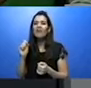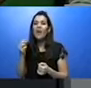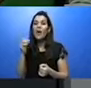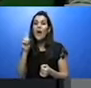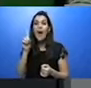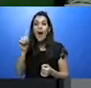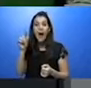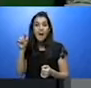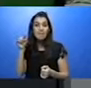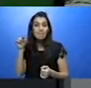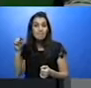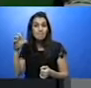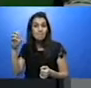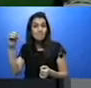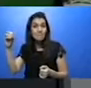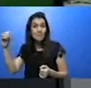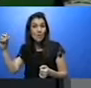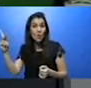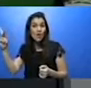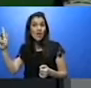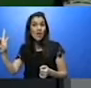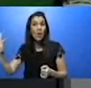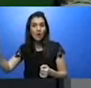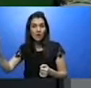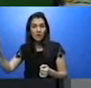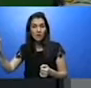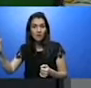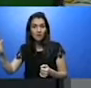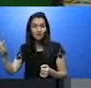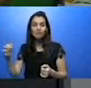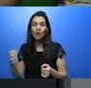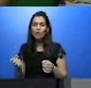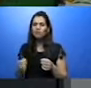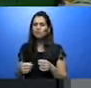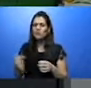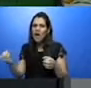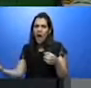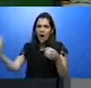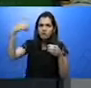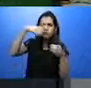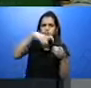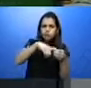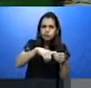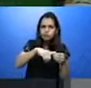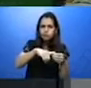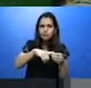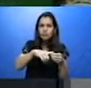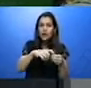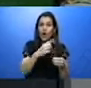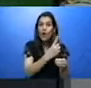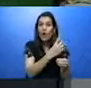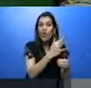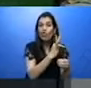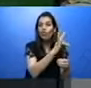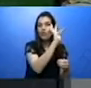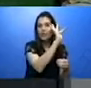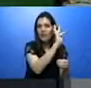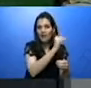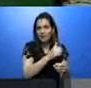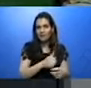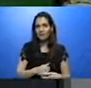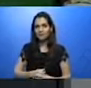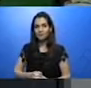quilogramas. Então, toda vez que tiver 1000 quilos, eu tenho 1 tonelada. E 2 toneladas, 2000